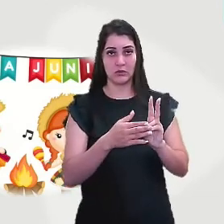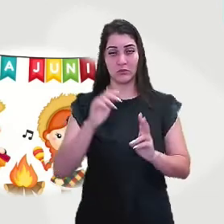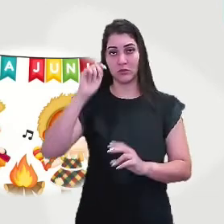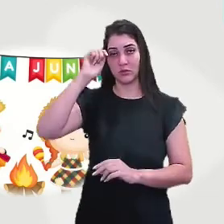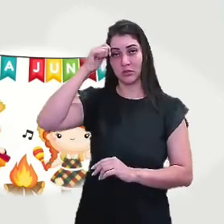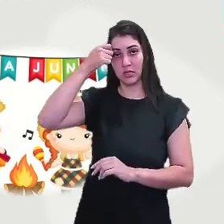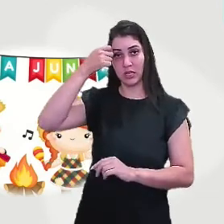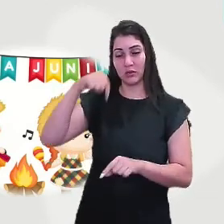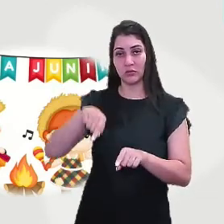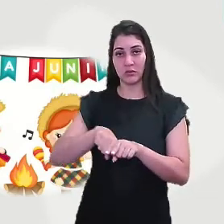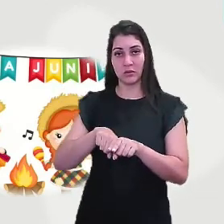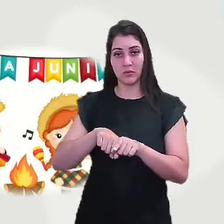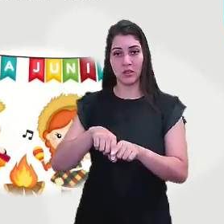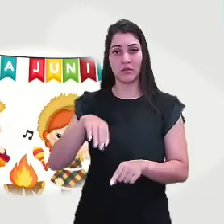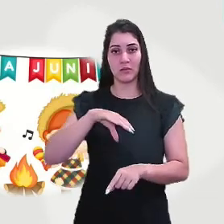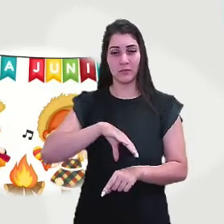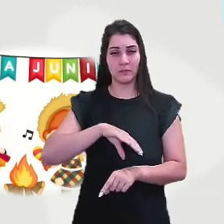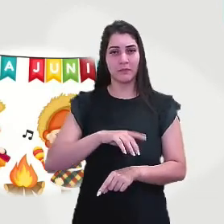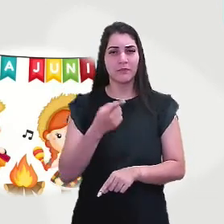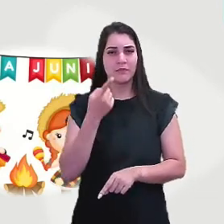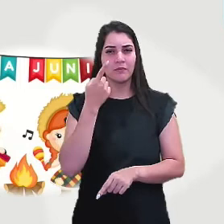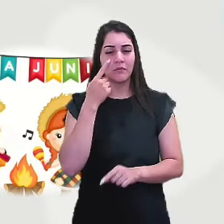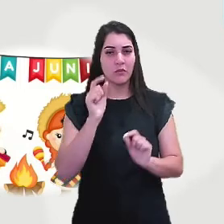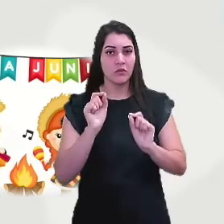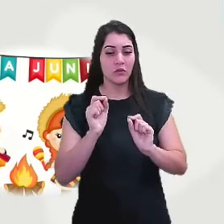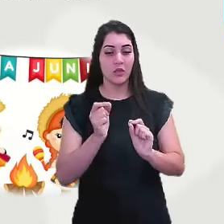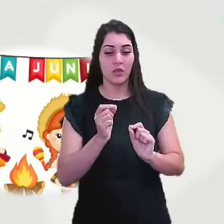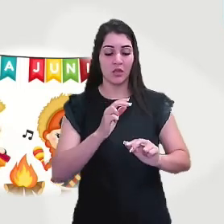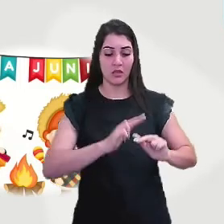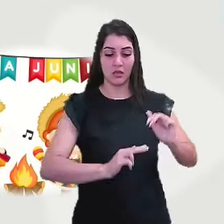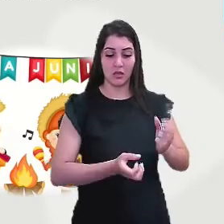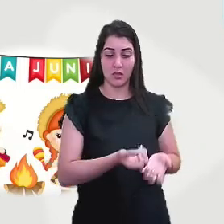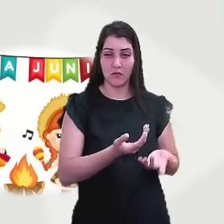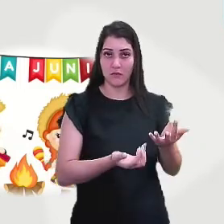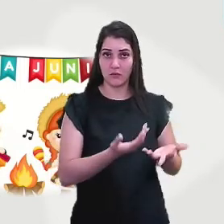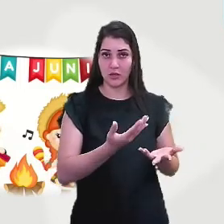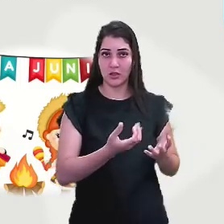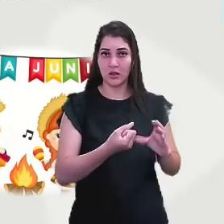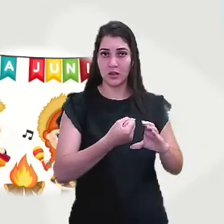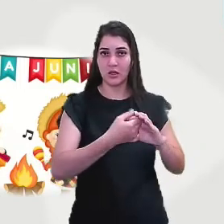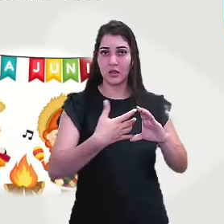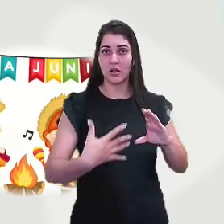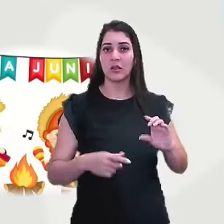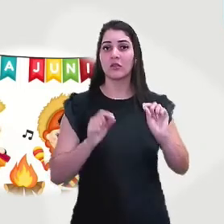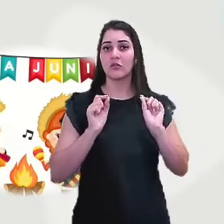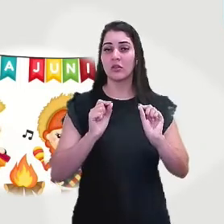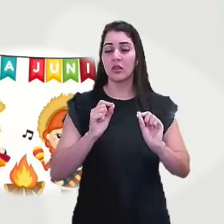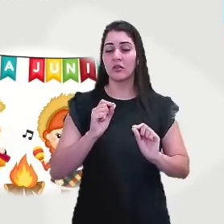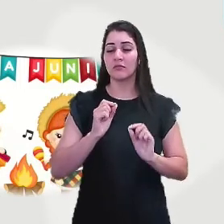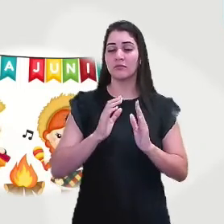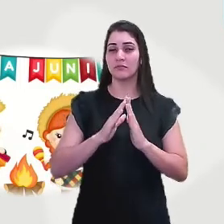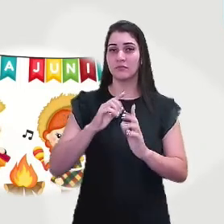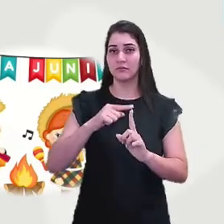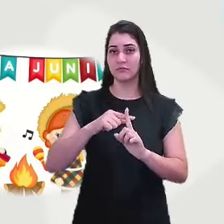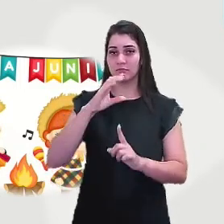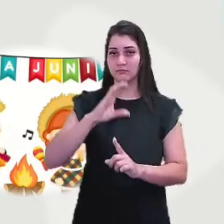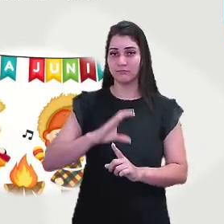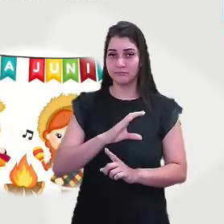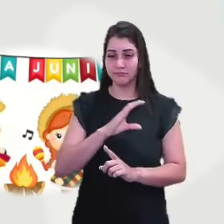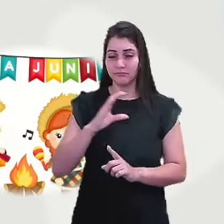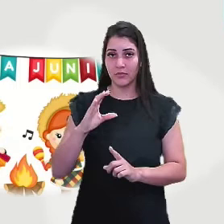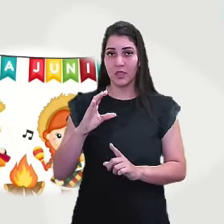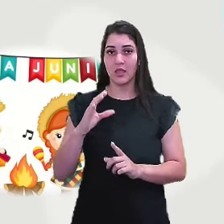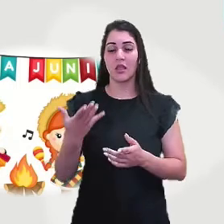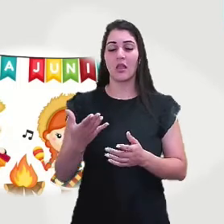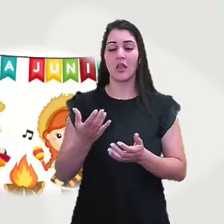dos portugueses. Vejam aí a fogueira, que é uma característica o quê? Cristã. O milho, que a